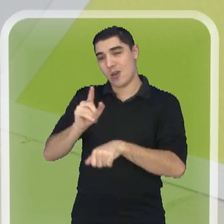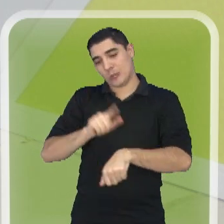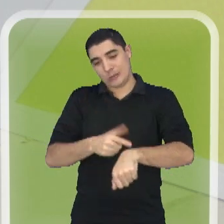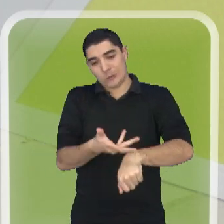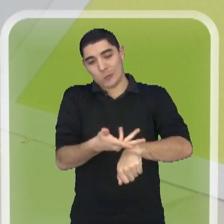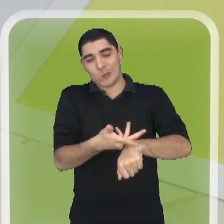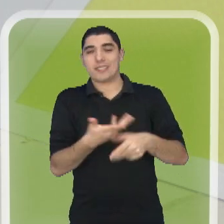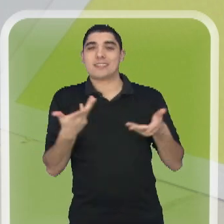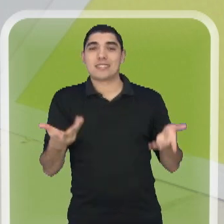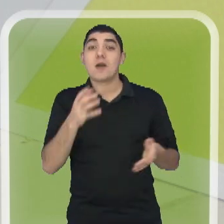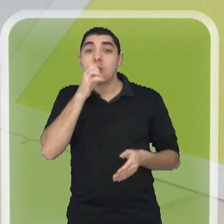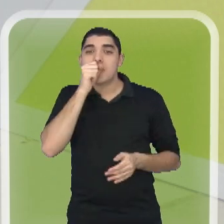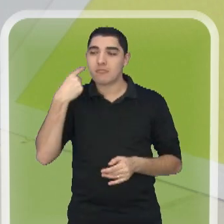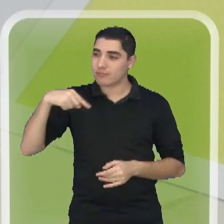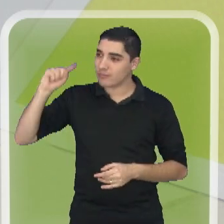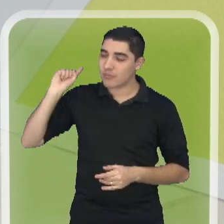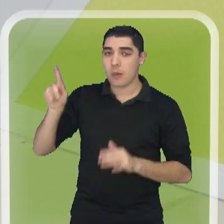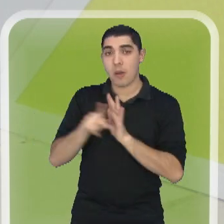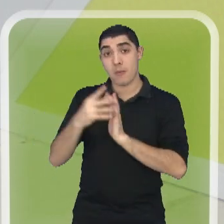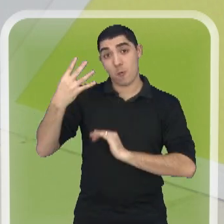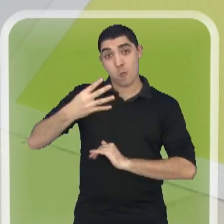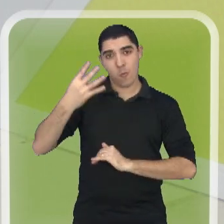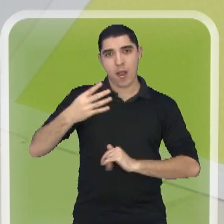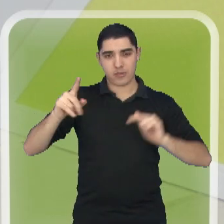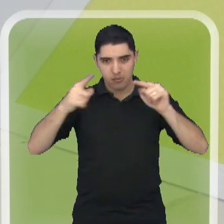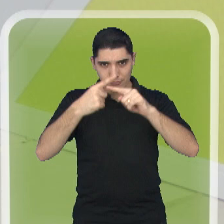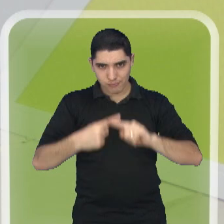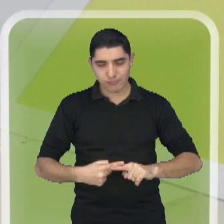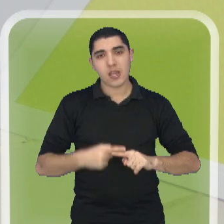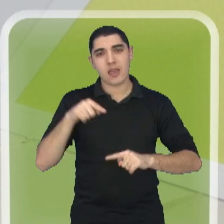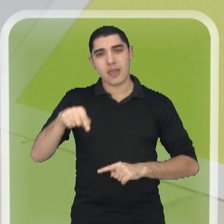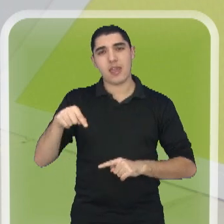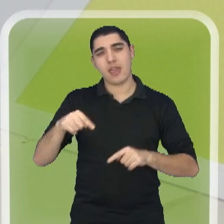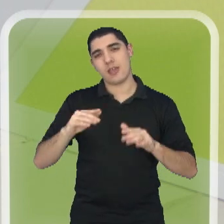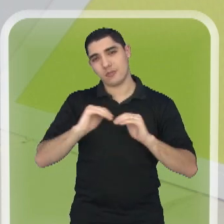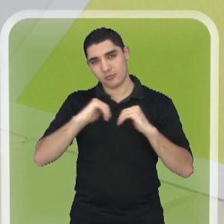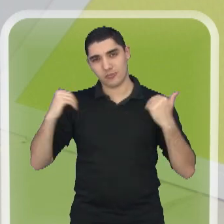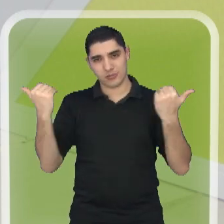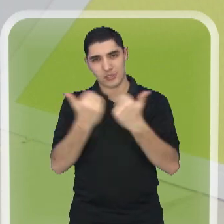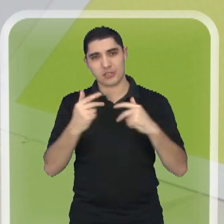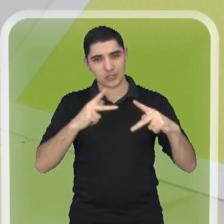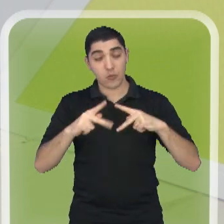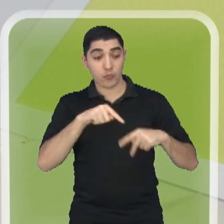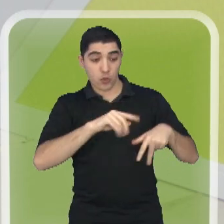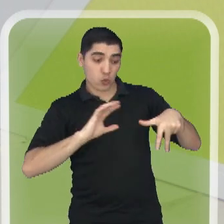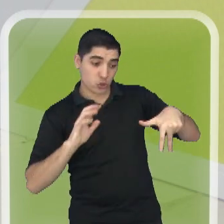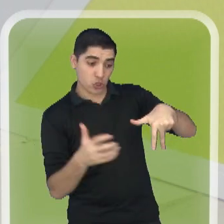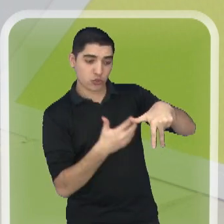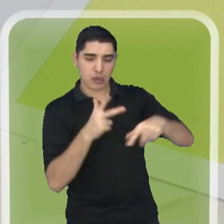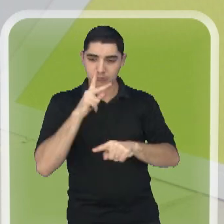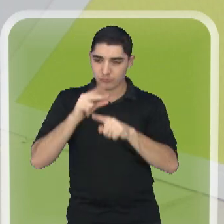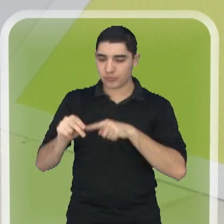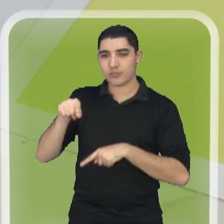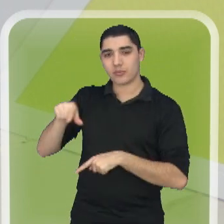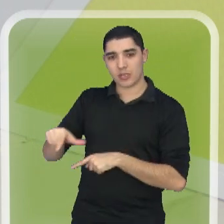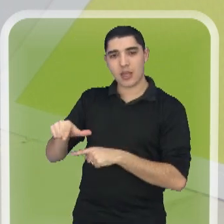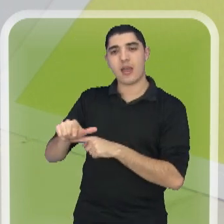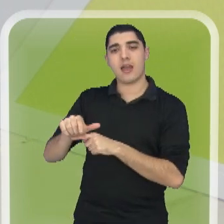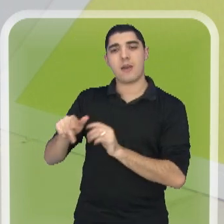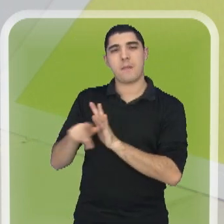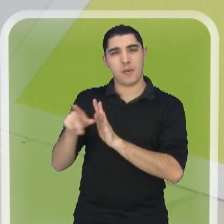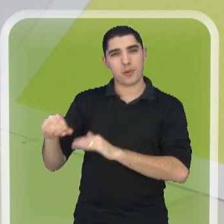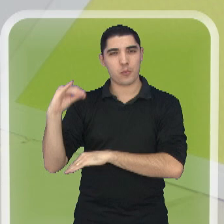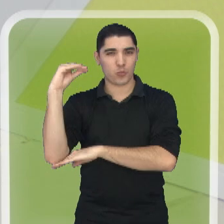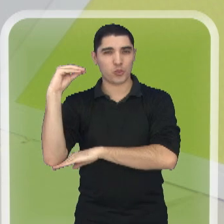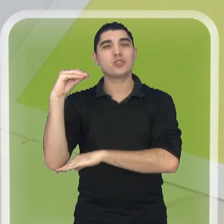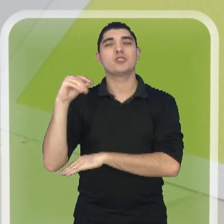sábado, pela 4ª rodada da Bezinha, jogando no estádio Martins Pereira, o Joseense bateu o Lanterna Atlético Mogi por 1-0, só 1-0,